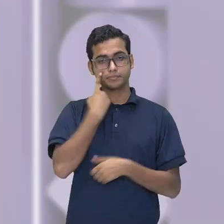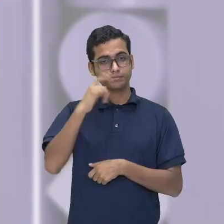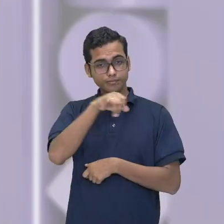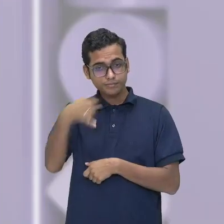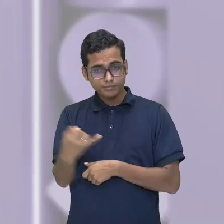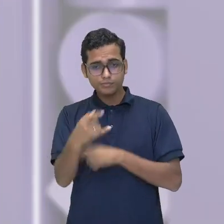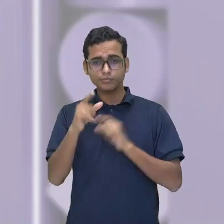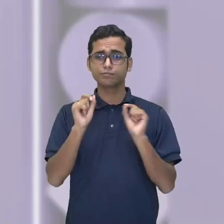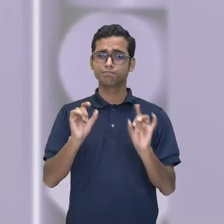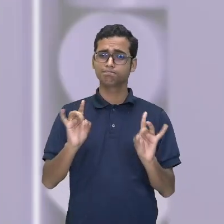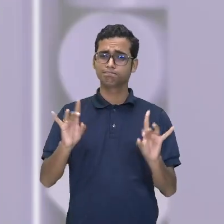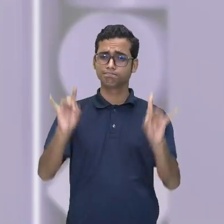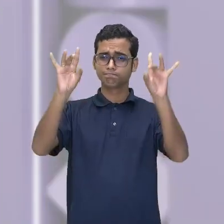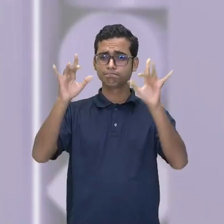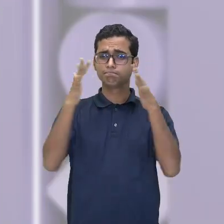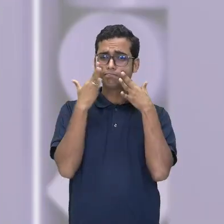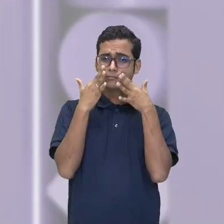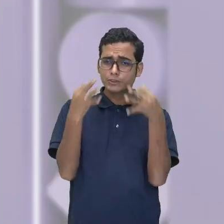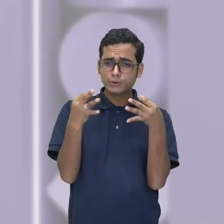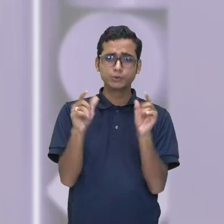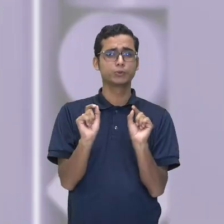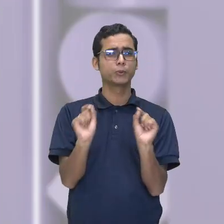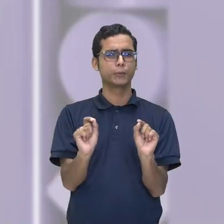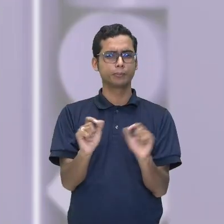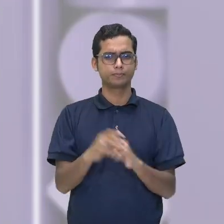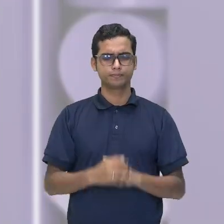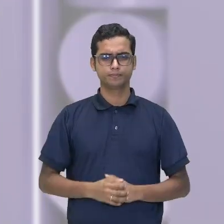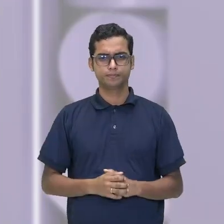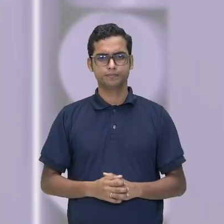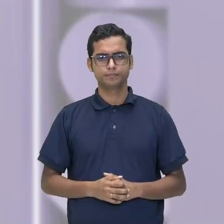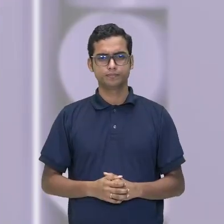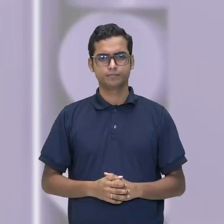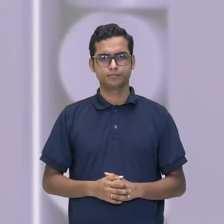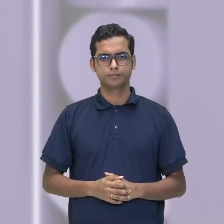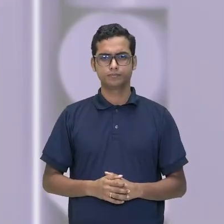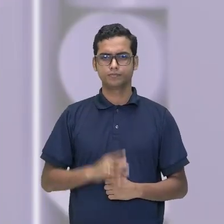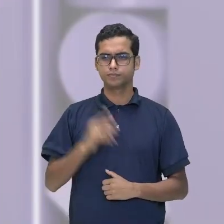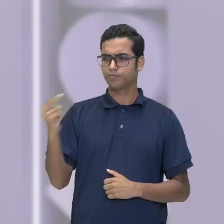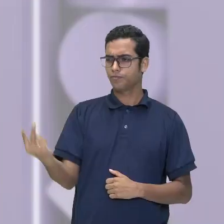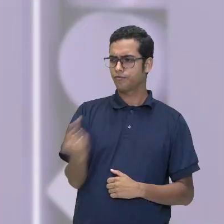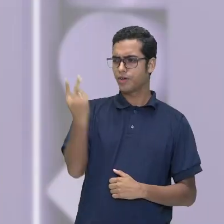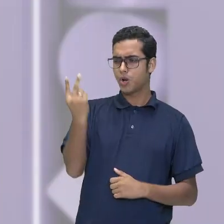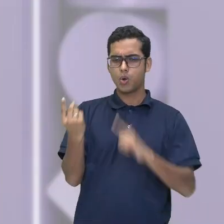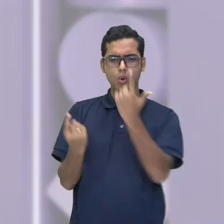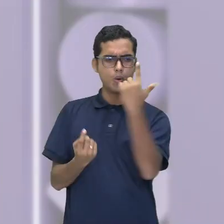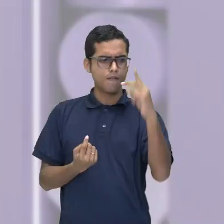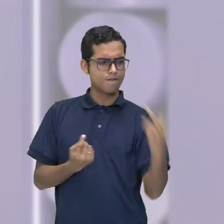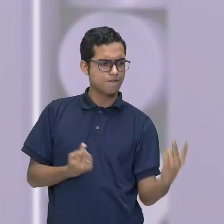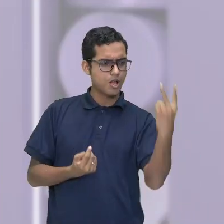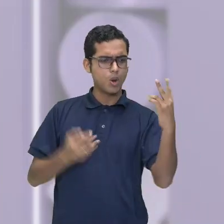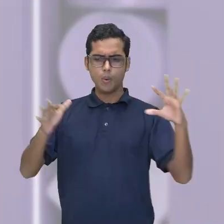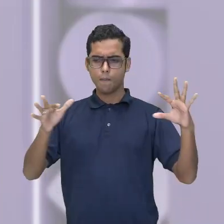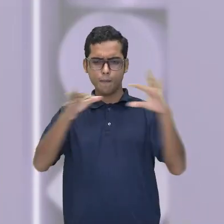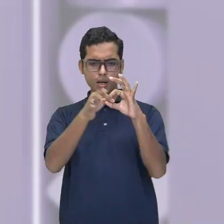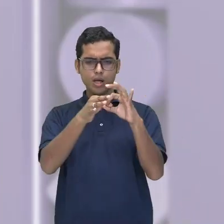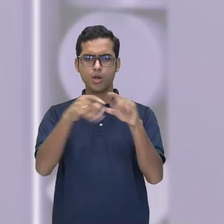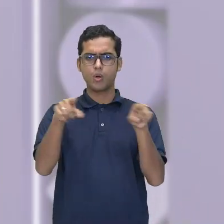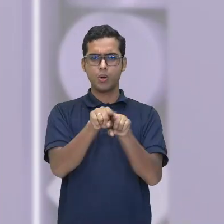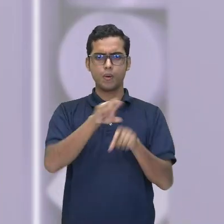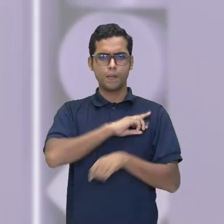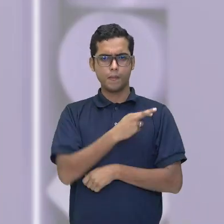especial atenção para ver como é que esses valores se conectam e como que, de repente, religiões